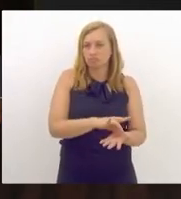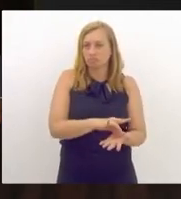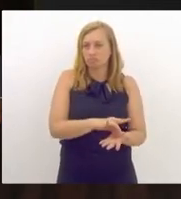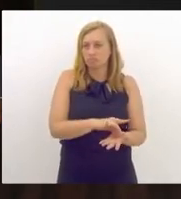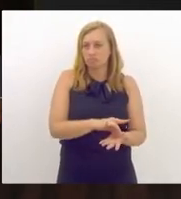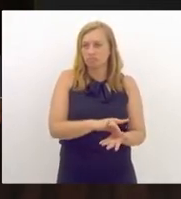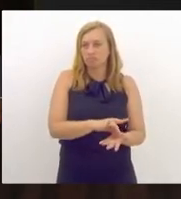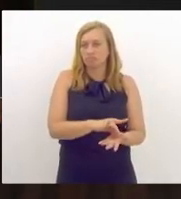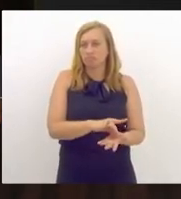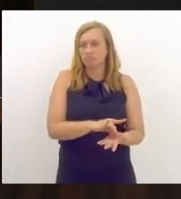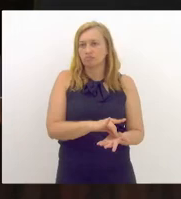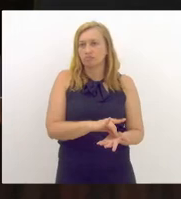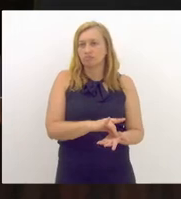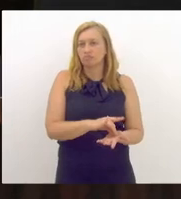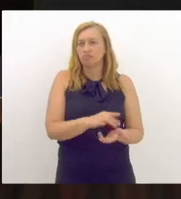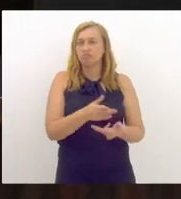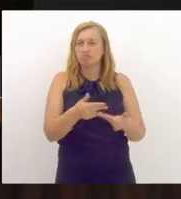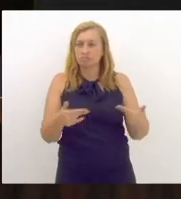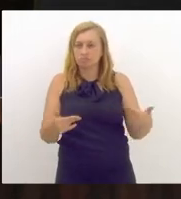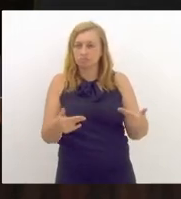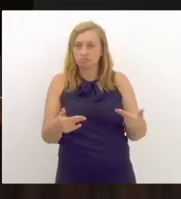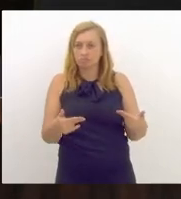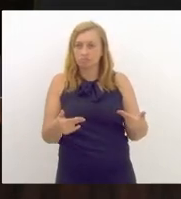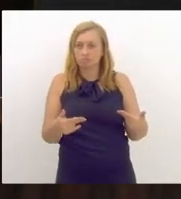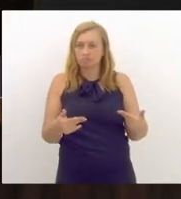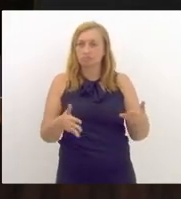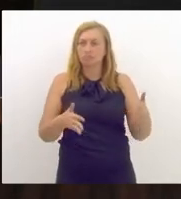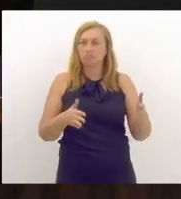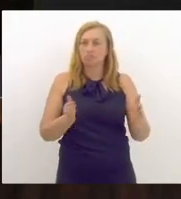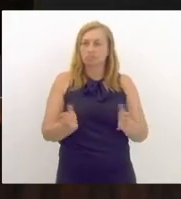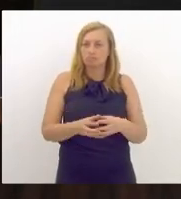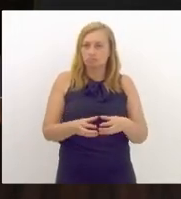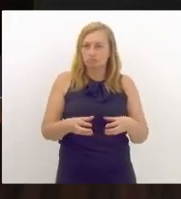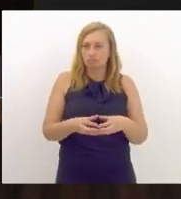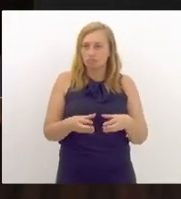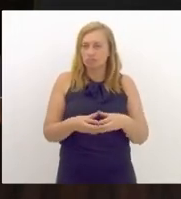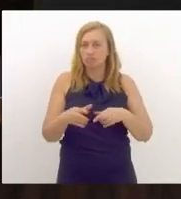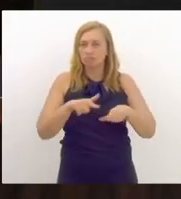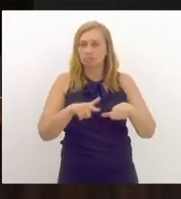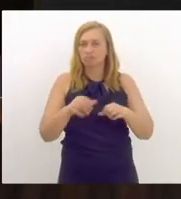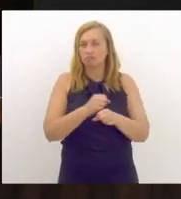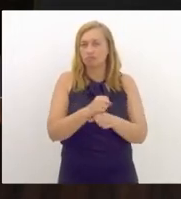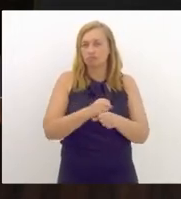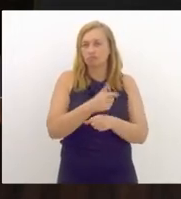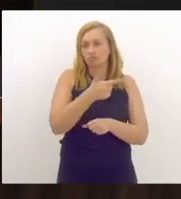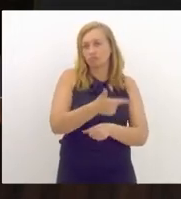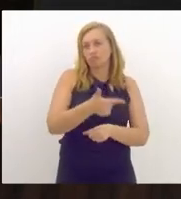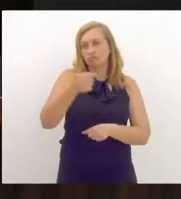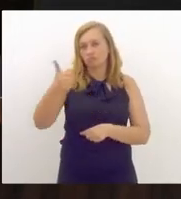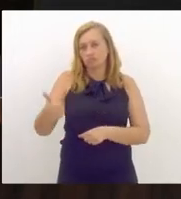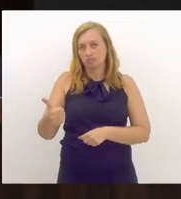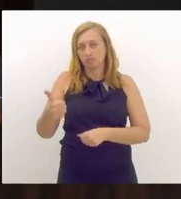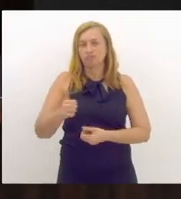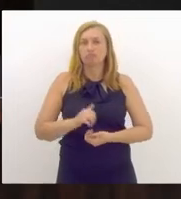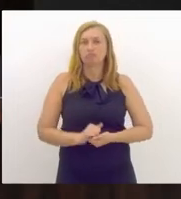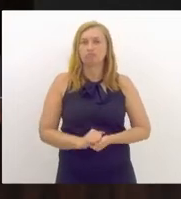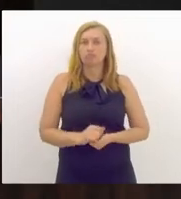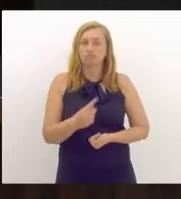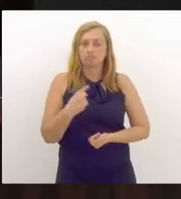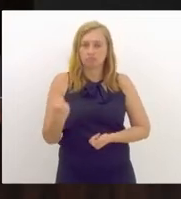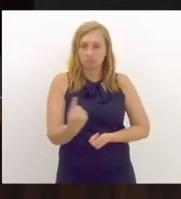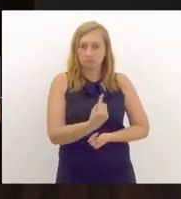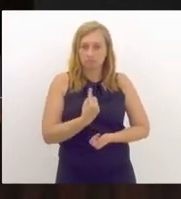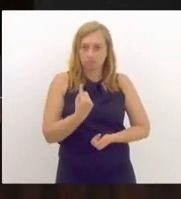são essas condições da classe trabalhadora no ano de 2022 que